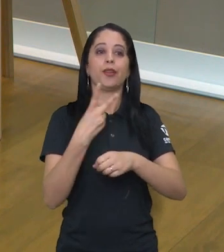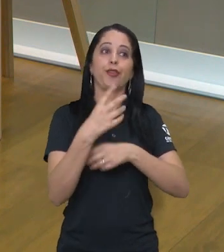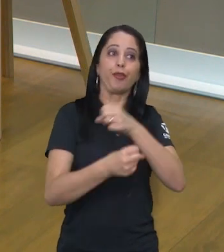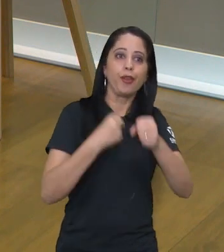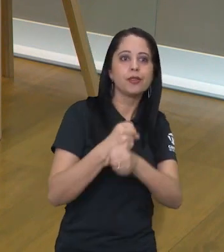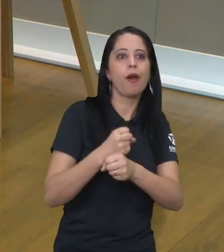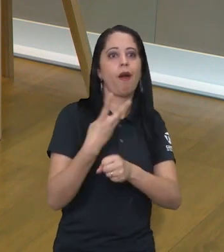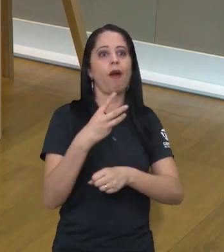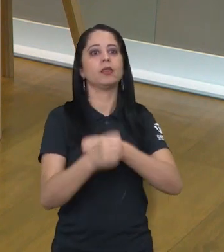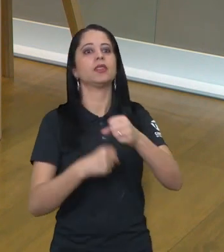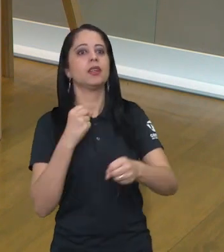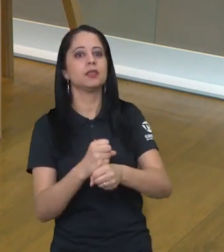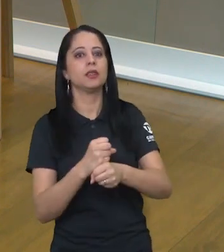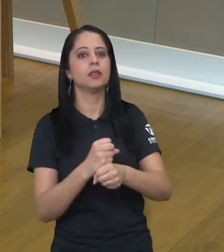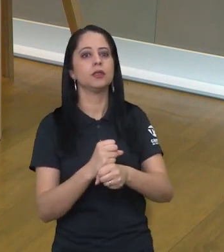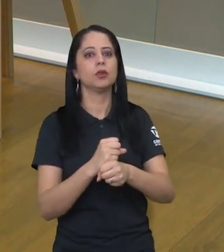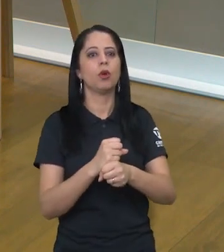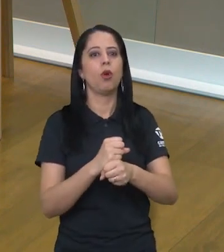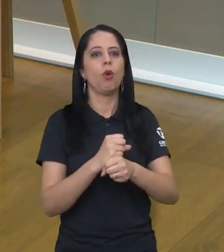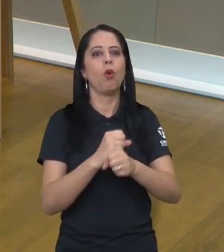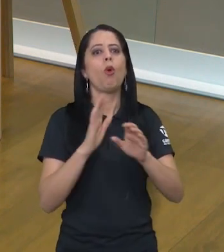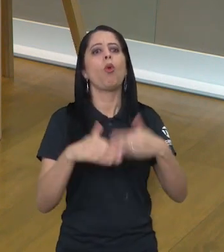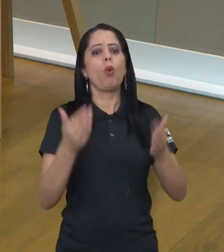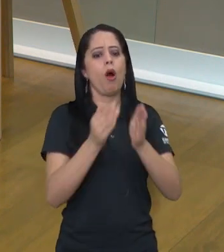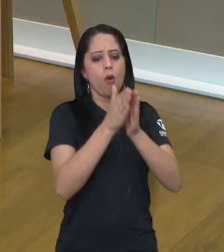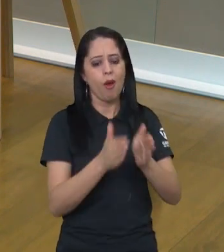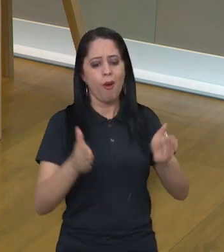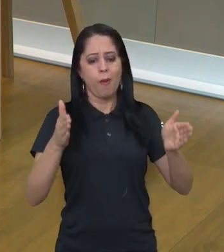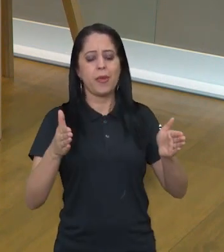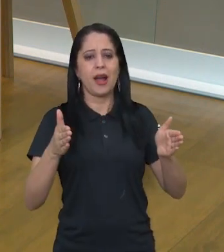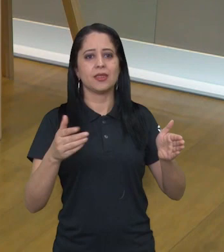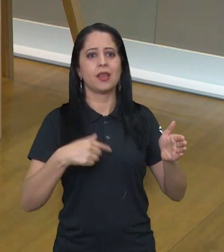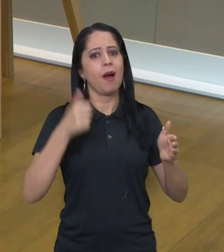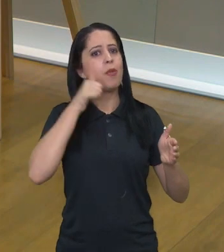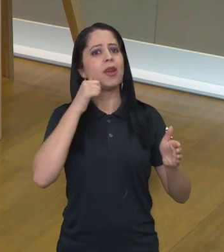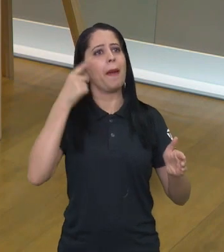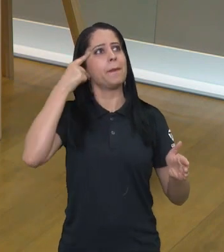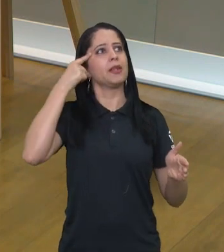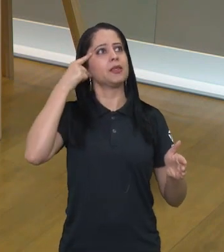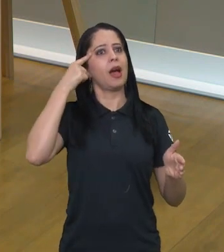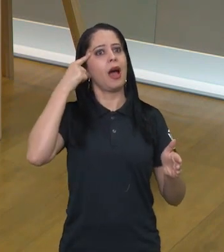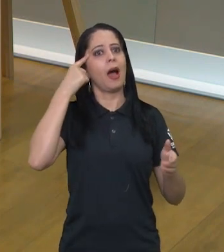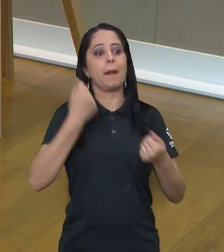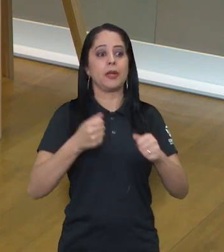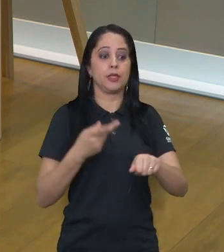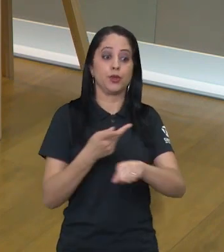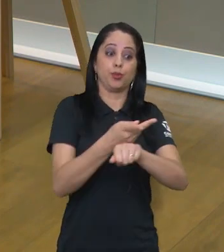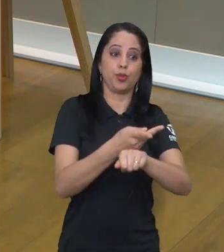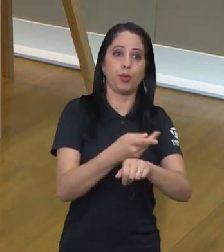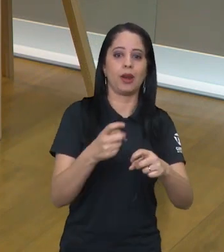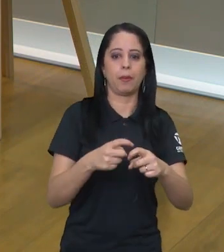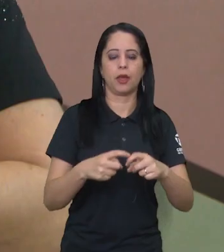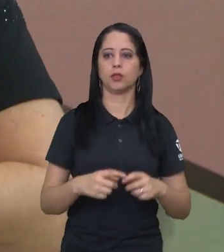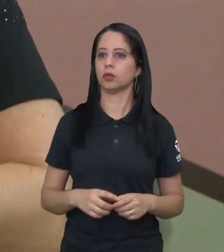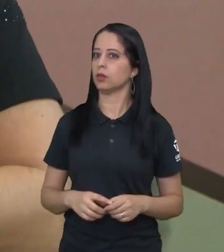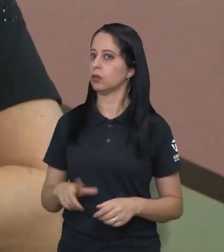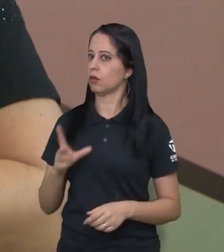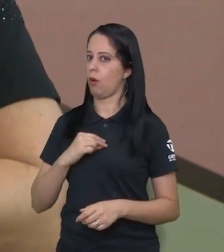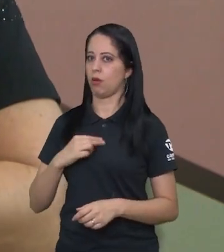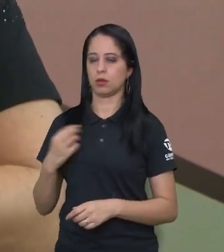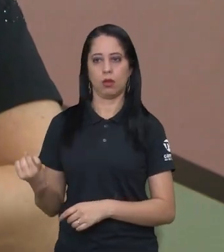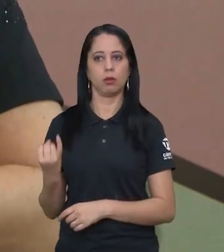2 anos, 3 anos, qual que é o prazo para ela acender o alerta ali? Peraí, tem alguma coisa de errado aqui, eu preciso procurar ajuda médica. Isso é